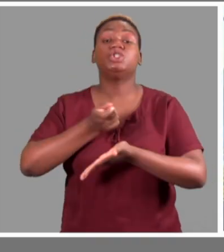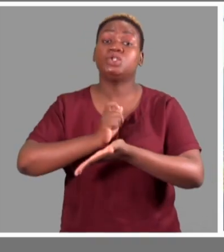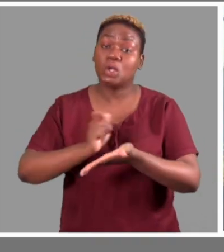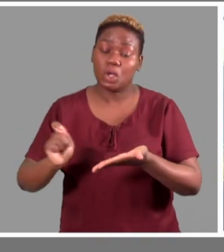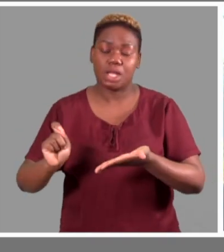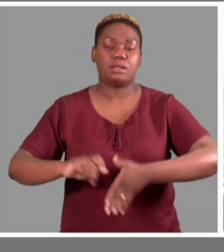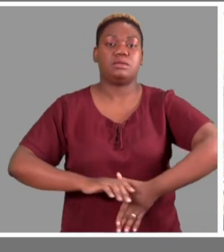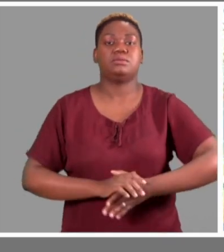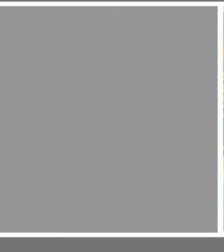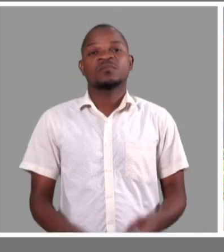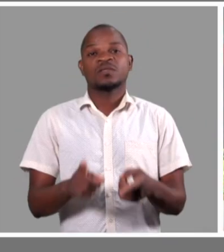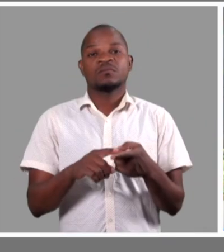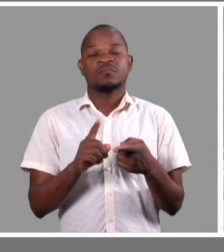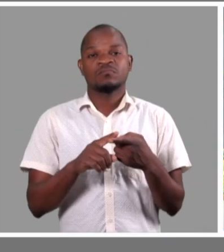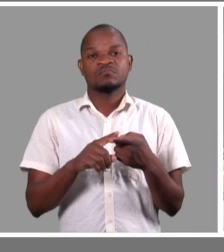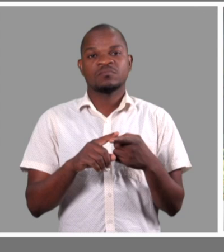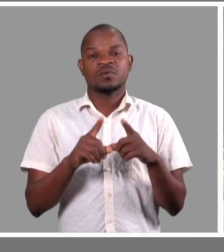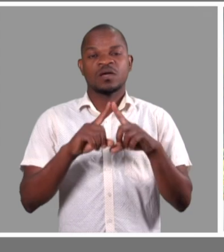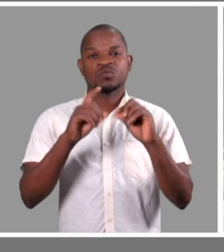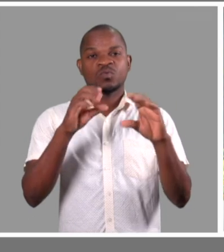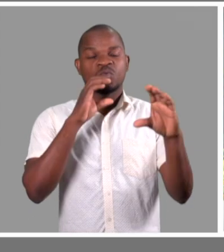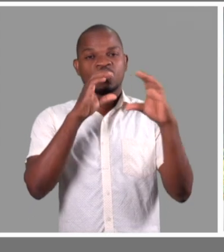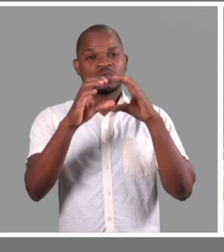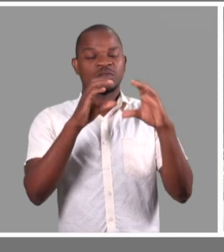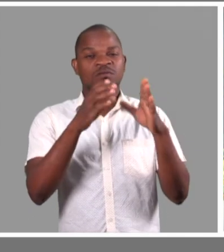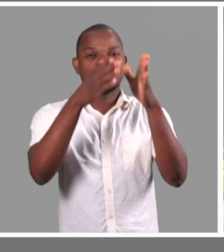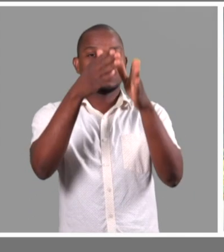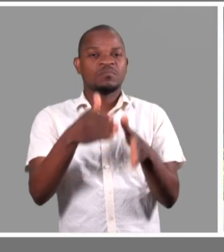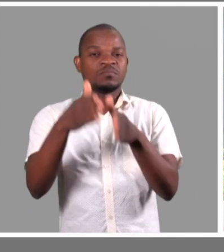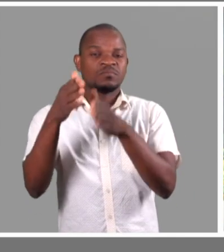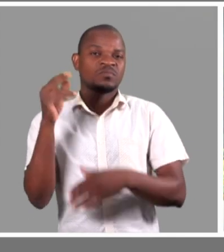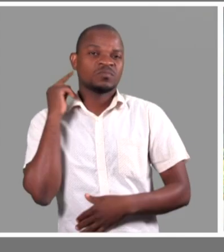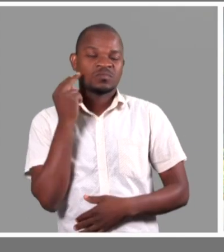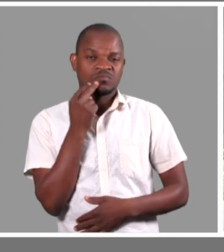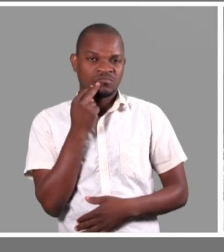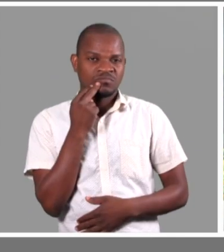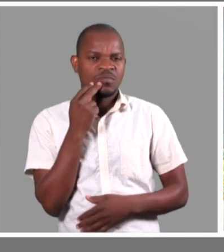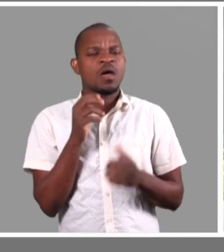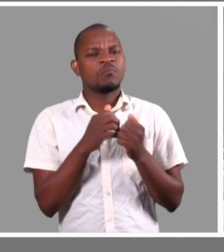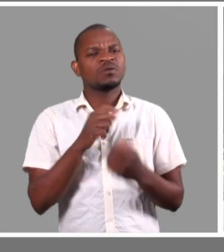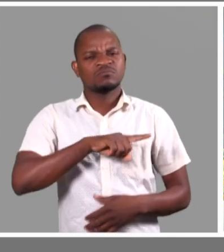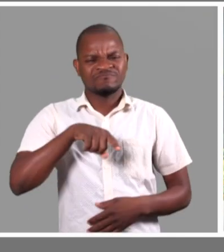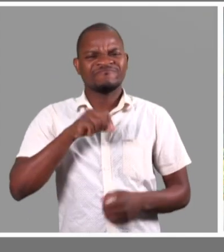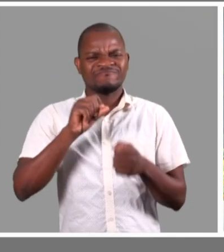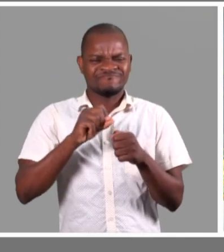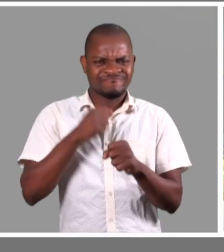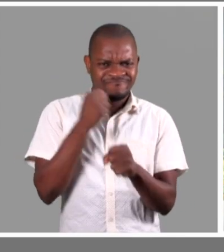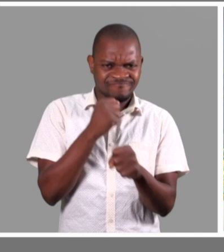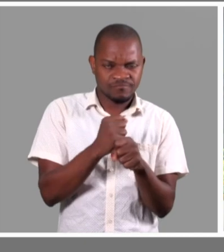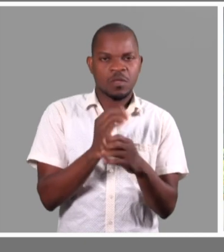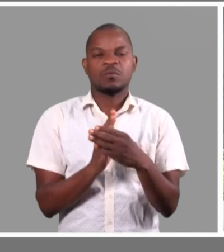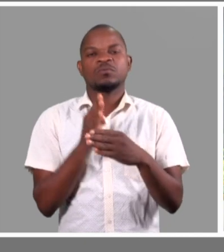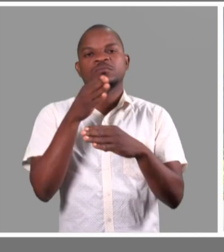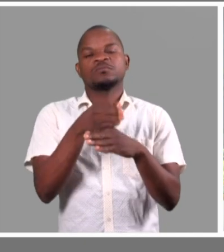à escola, A comunicação, que é o caso das pessoas, com deficiência auditiva, que eu penso que é um trabalho, que está sendo feito, para podermos